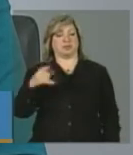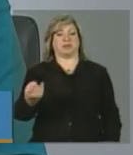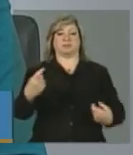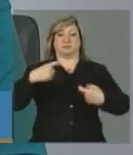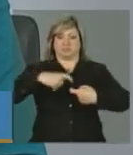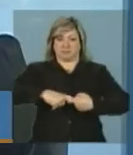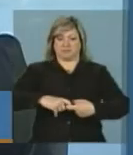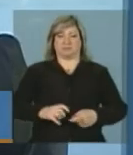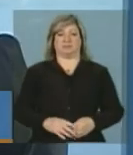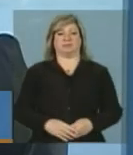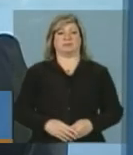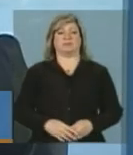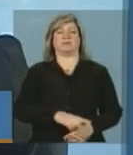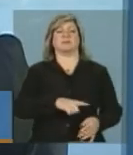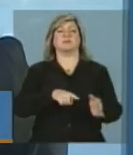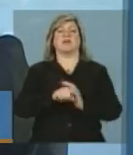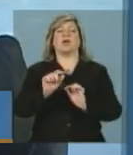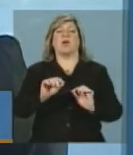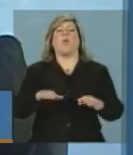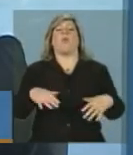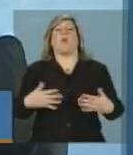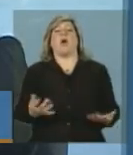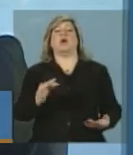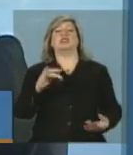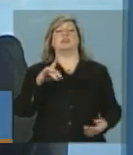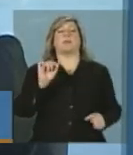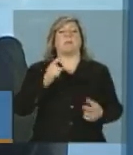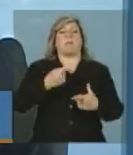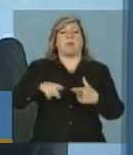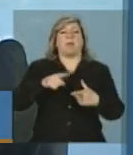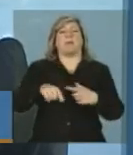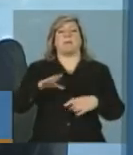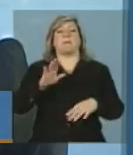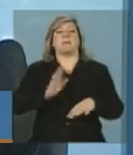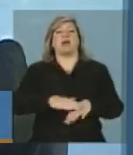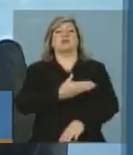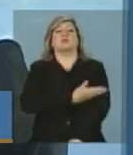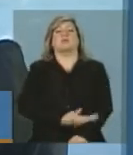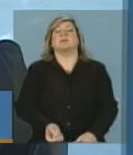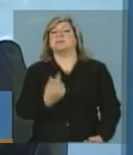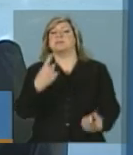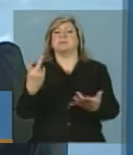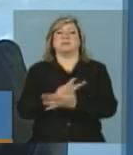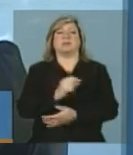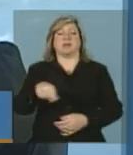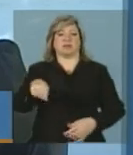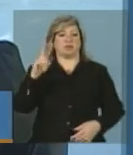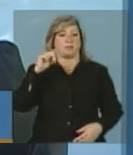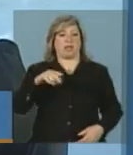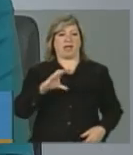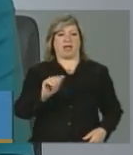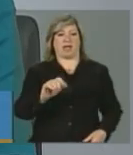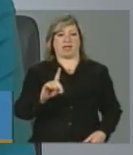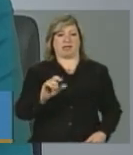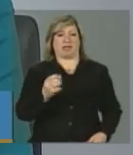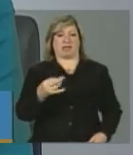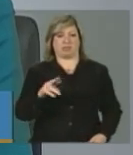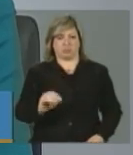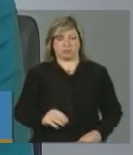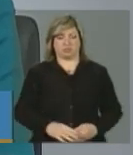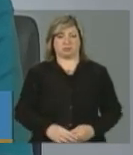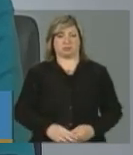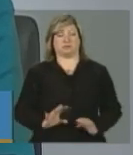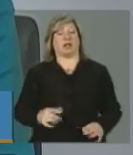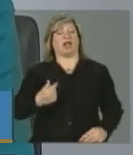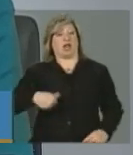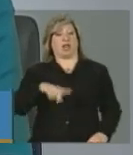vinculação. Que tipo de problema mais comum, assim, você poderia exemplificar que acontece nesse caso dos cadastros? Tá, nós temos enfrentado alguns problemas com